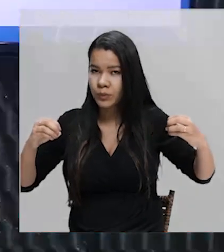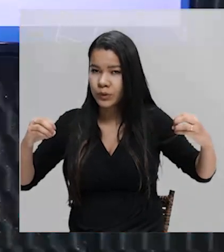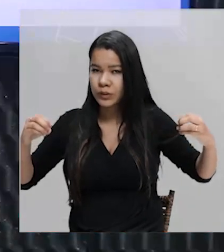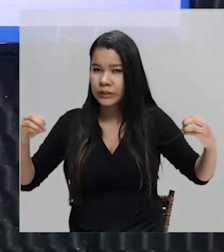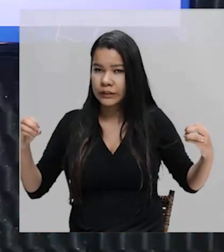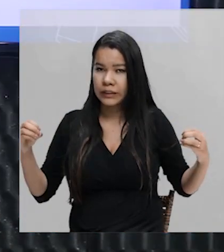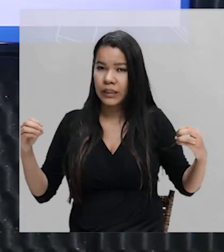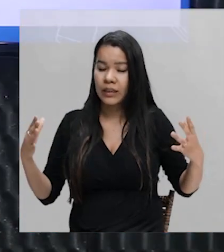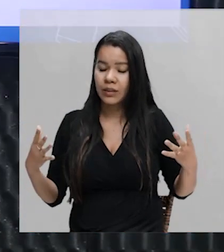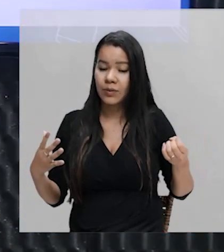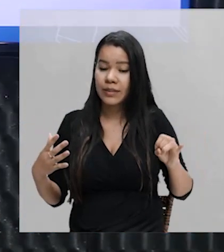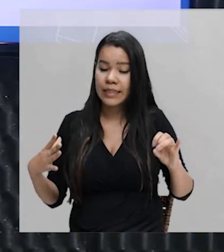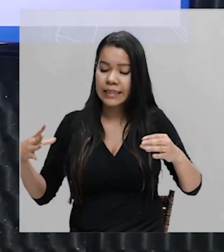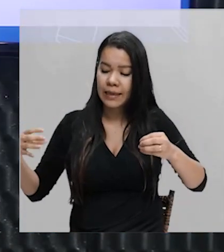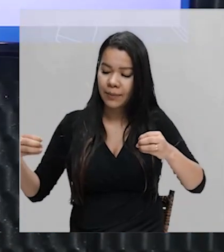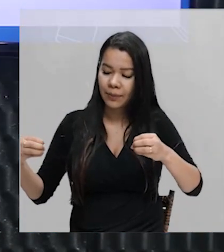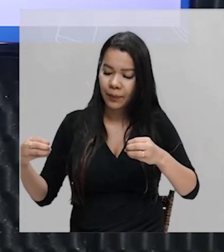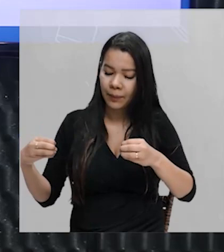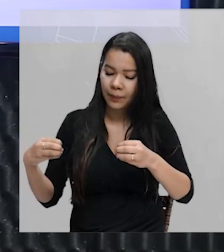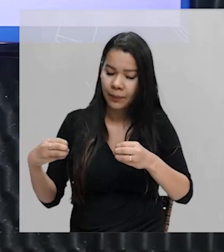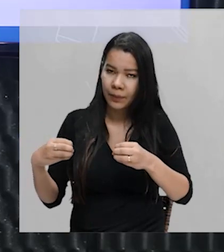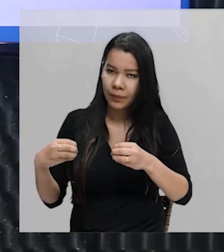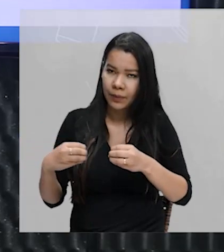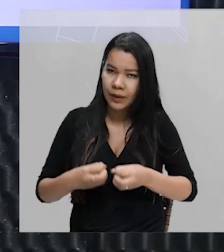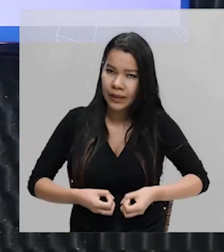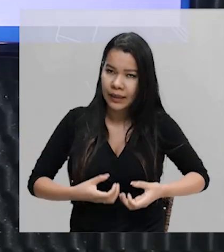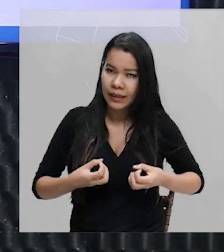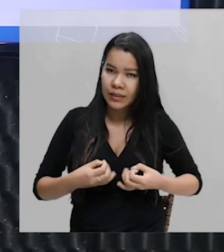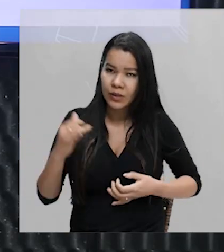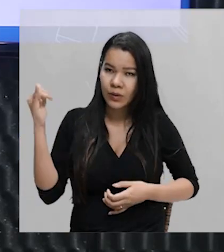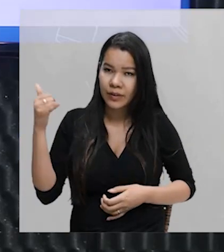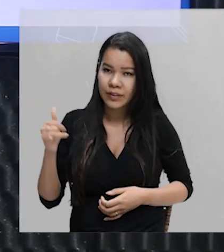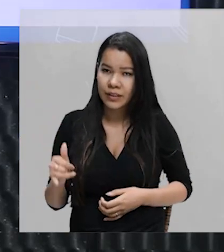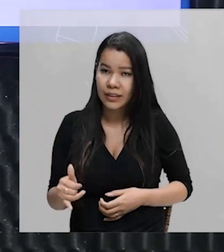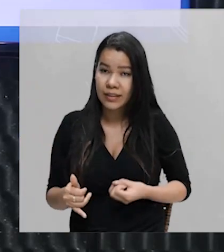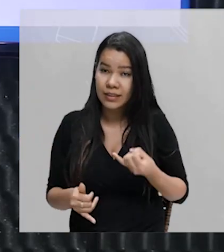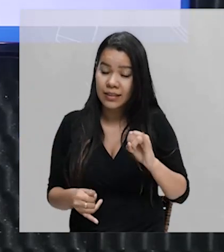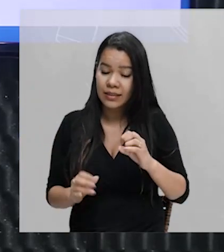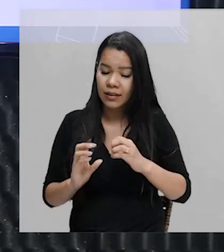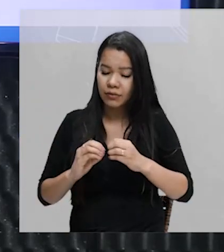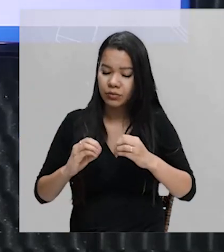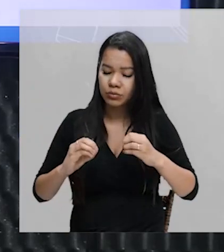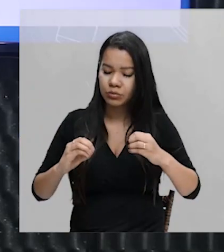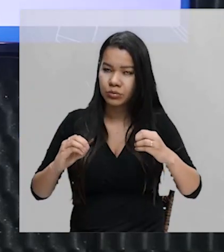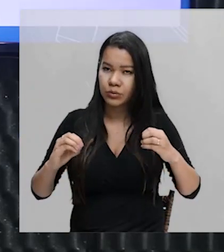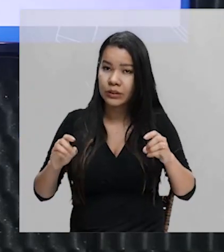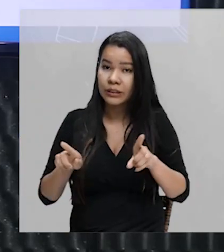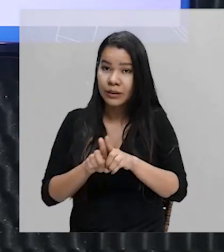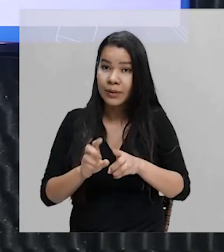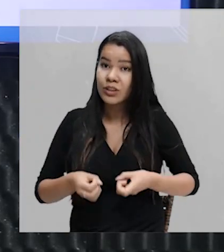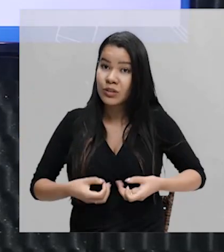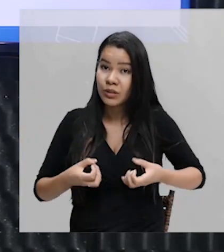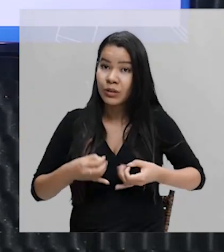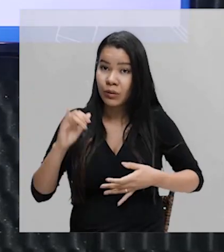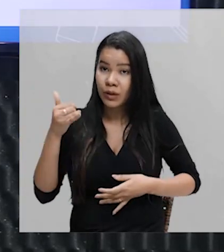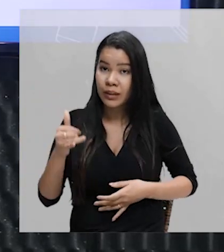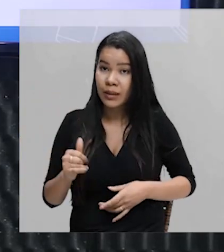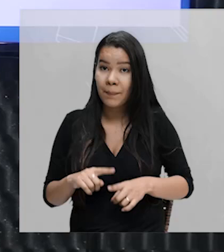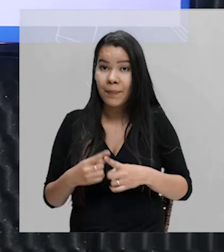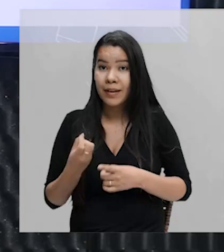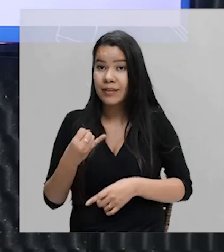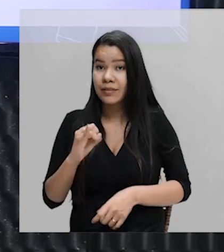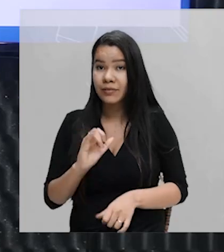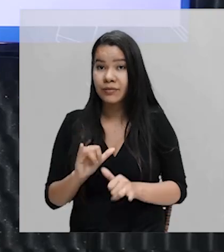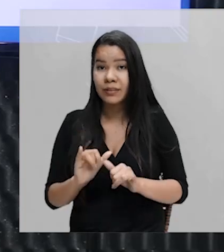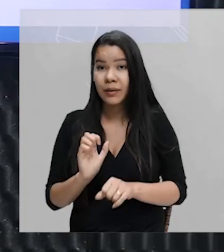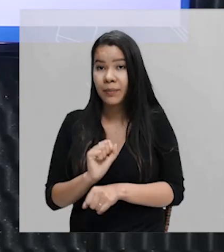aproxima, ele está se aproximando, gera-se corrente elétrica. Quando ele está se afastando, gera-se corrente elétrica. Mas se ele ficar parado ali